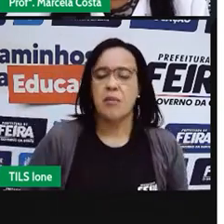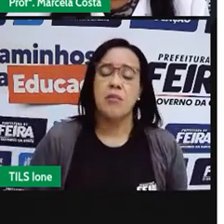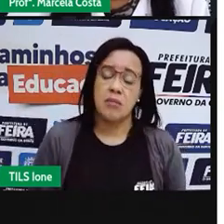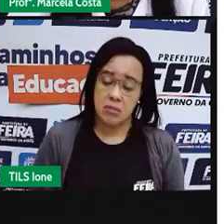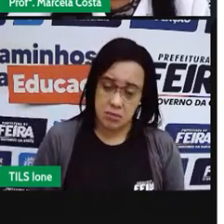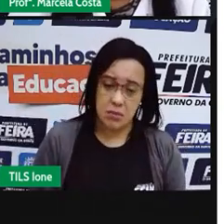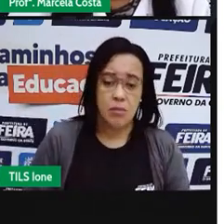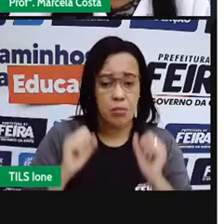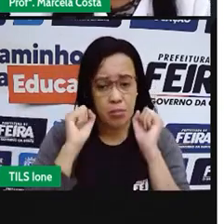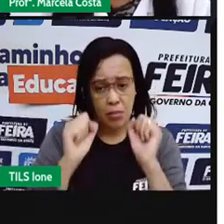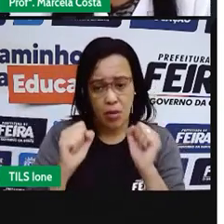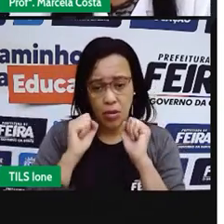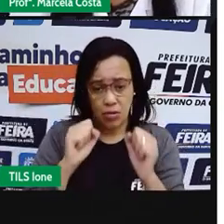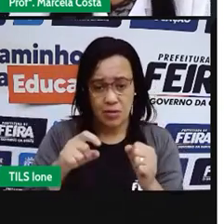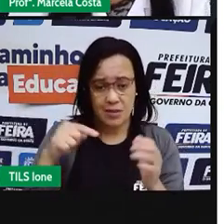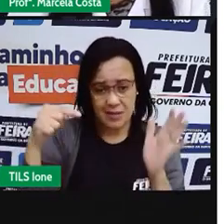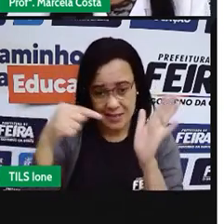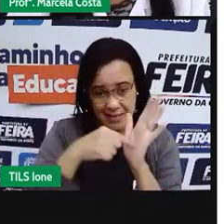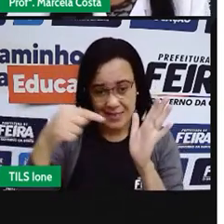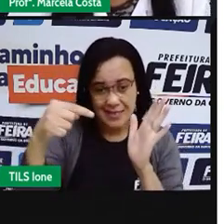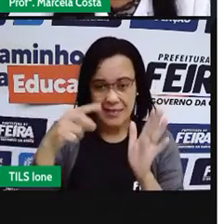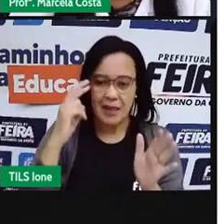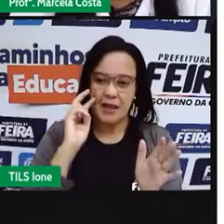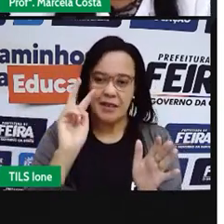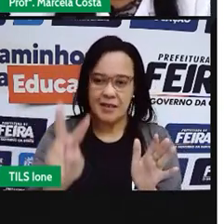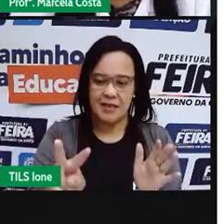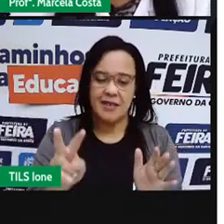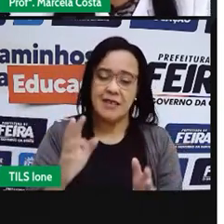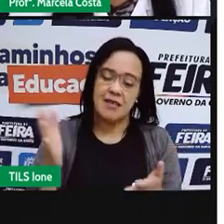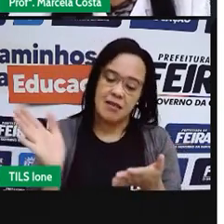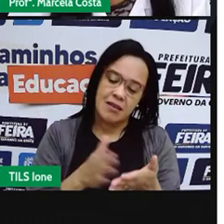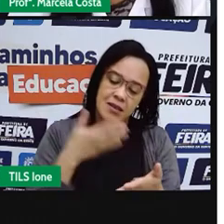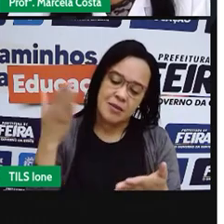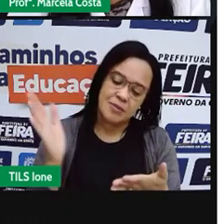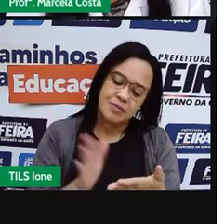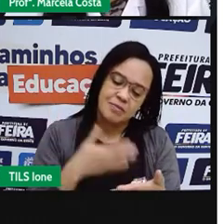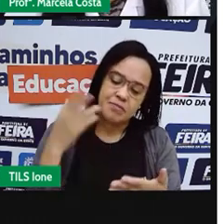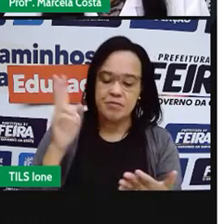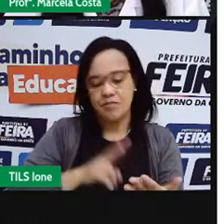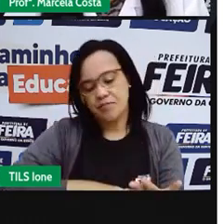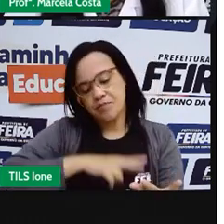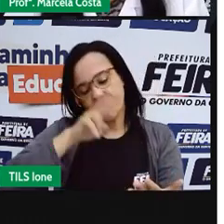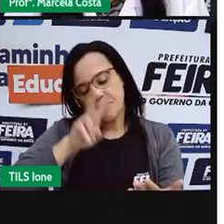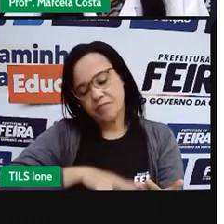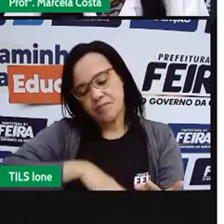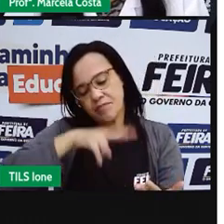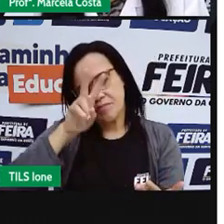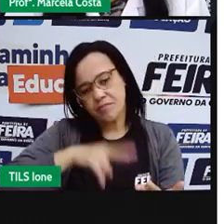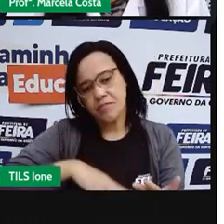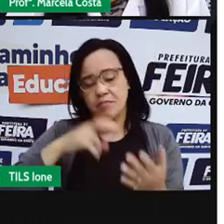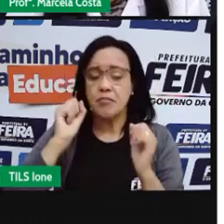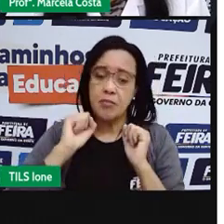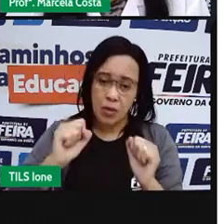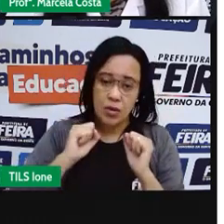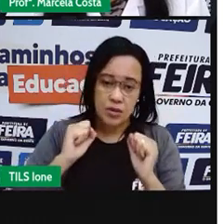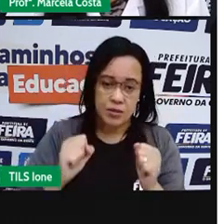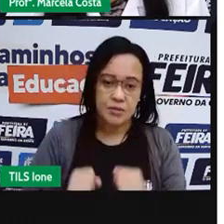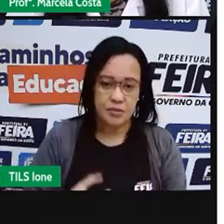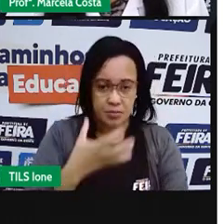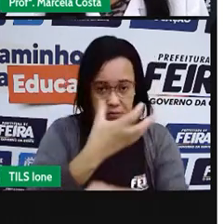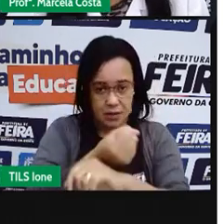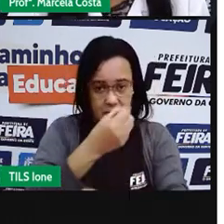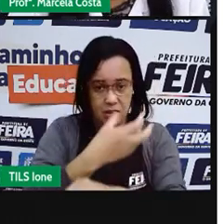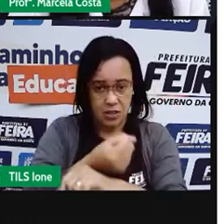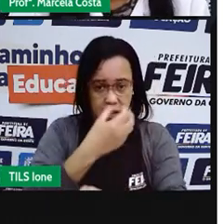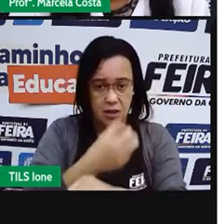Você pode ficar aqui, ó, para ler online, sem precisar fazer download. Você pode ficar